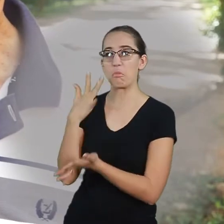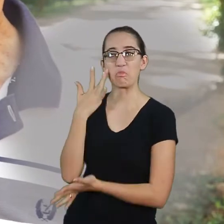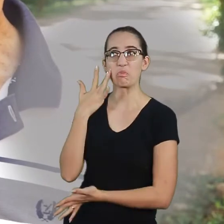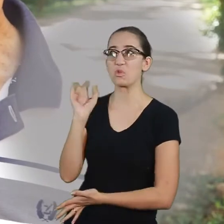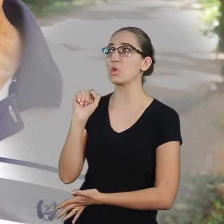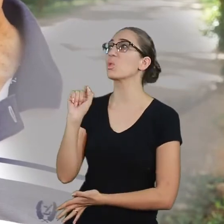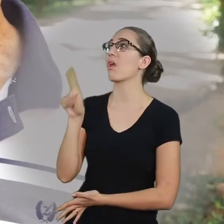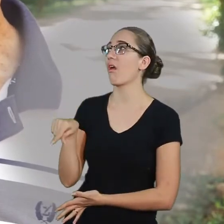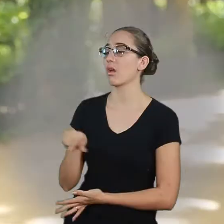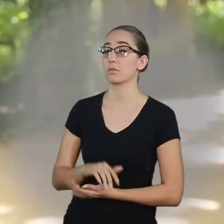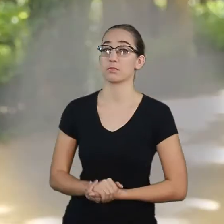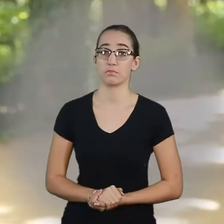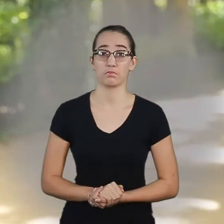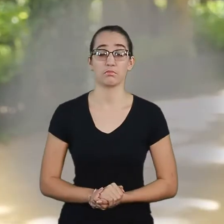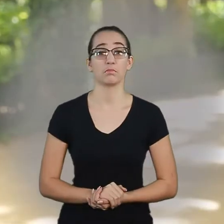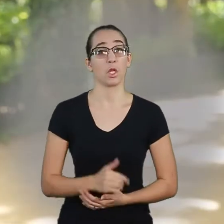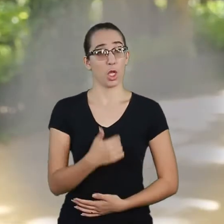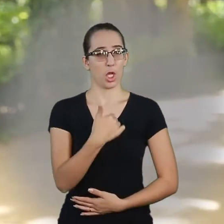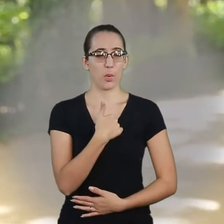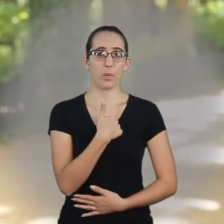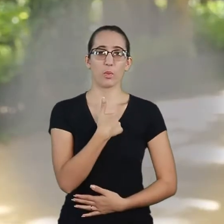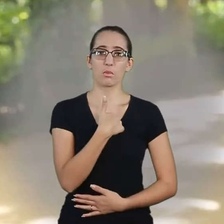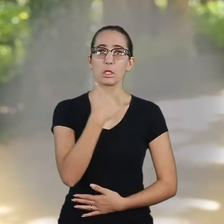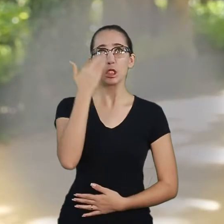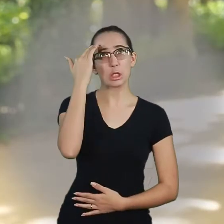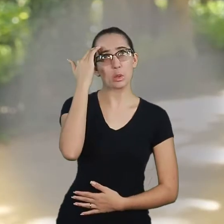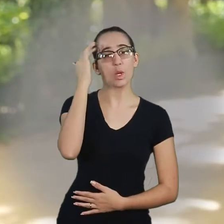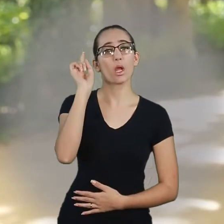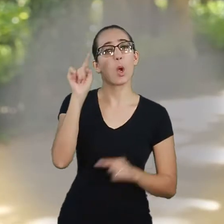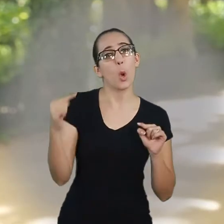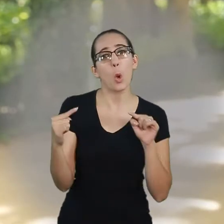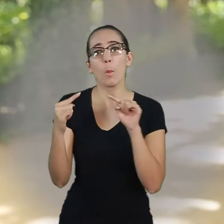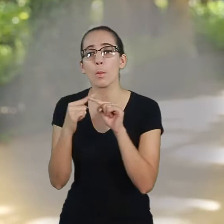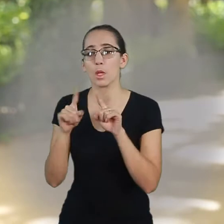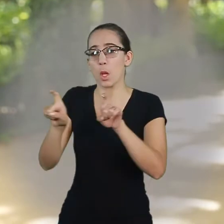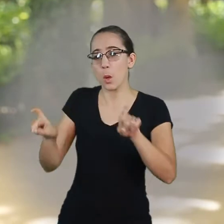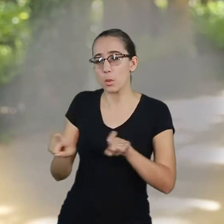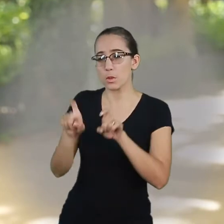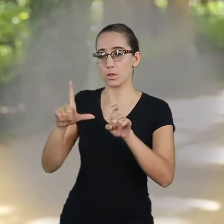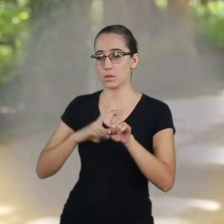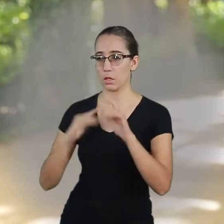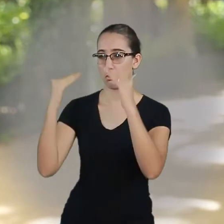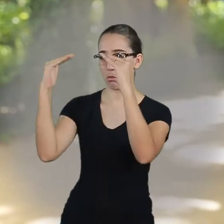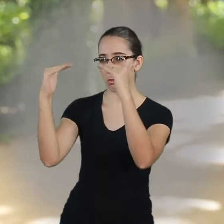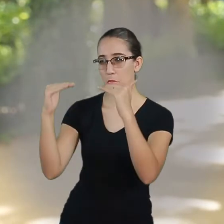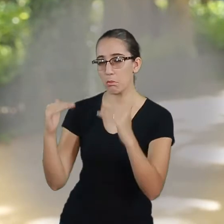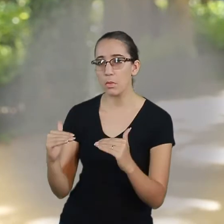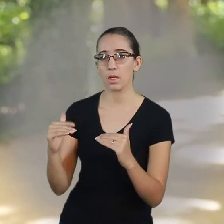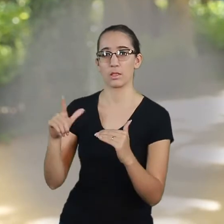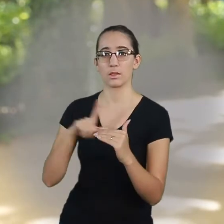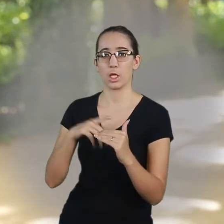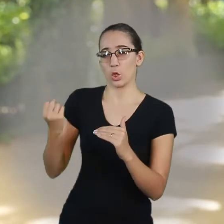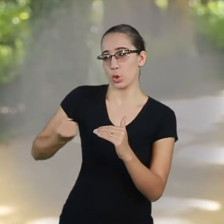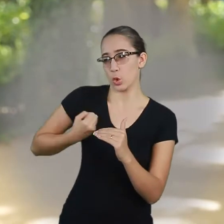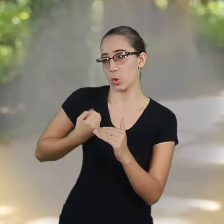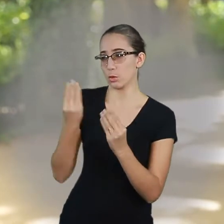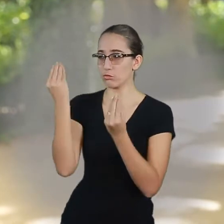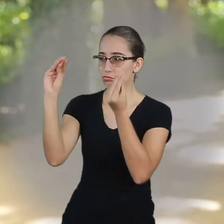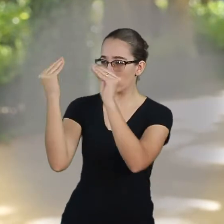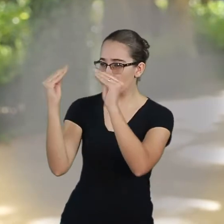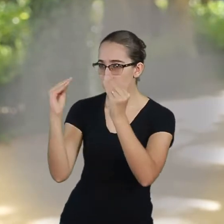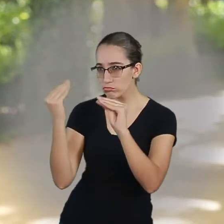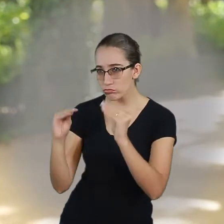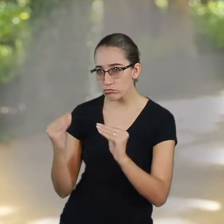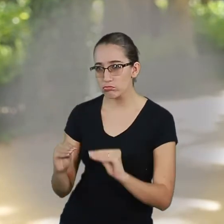Eu não sei o que é isso. Entendo que é uma programação de computador, se insere algoritmos e isso vai